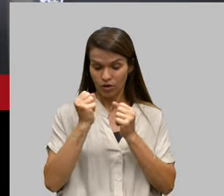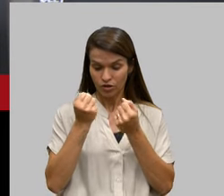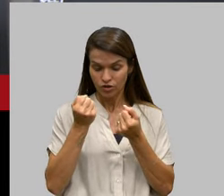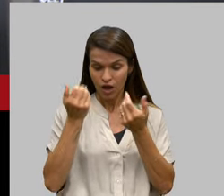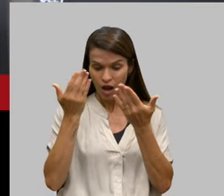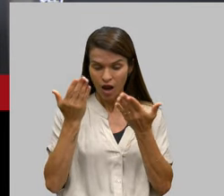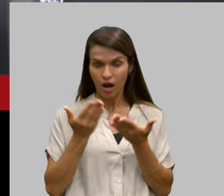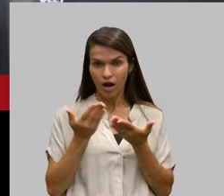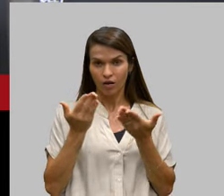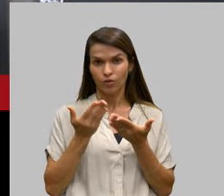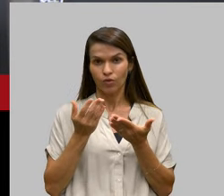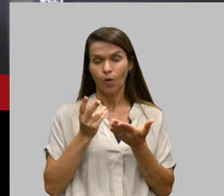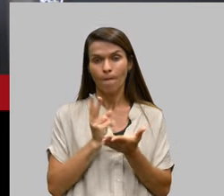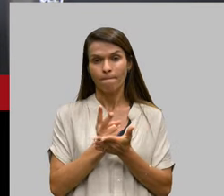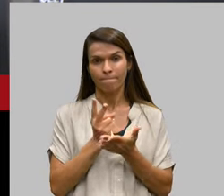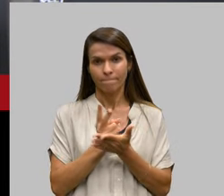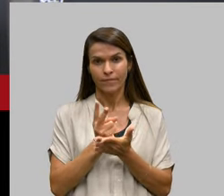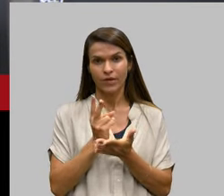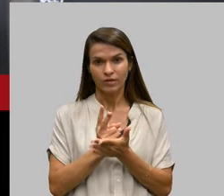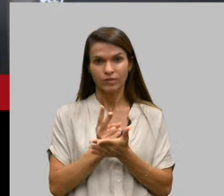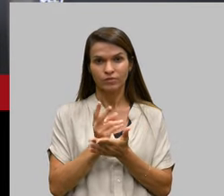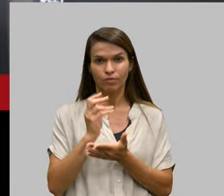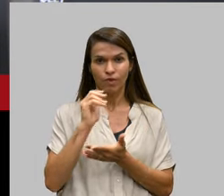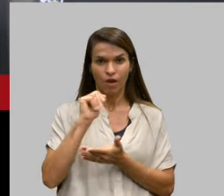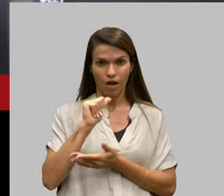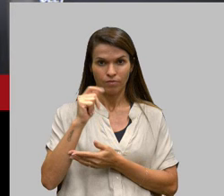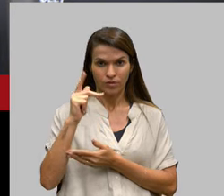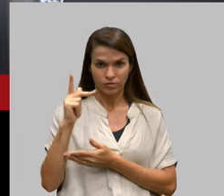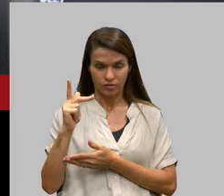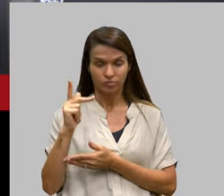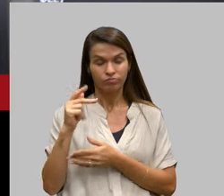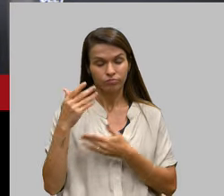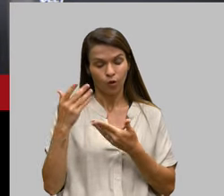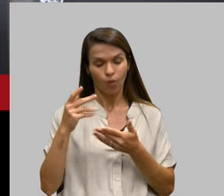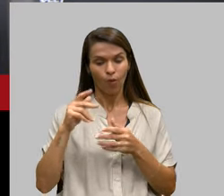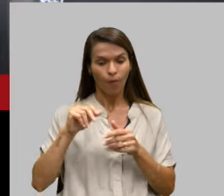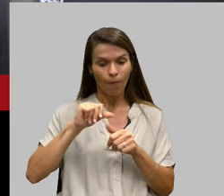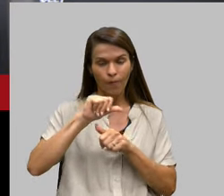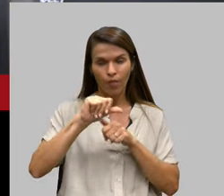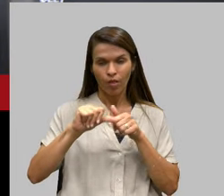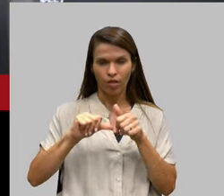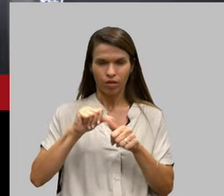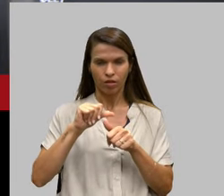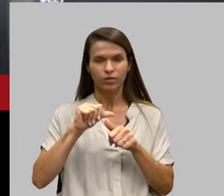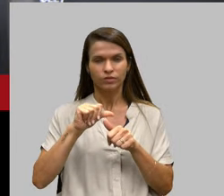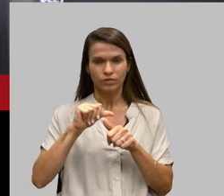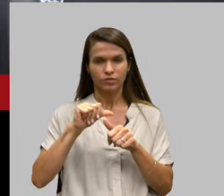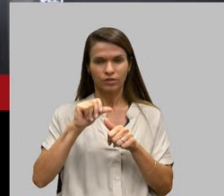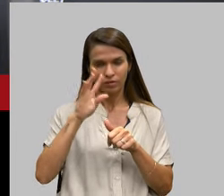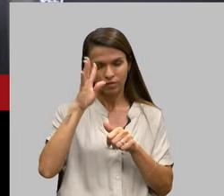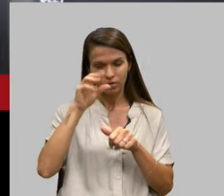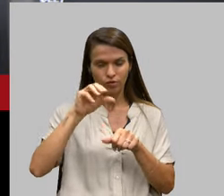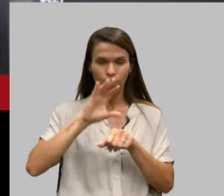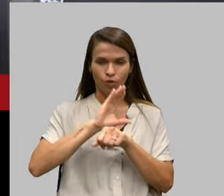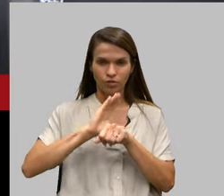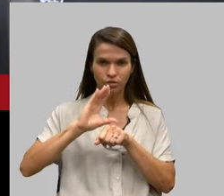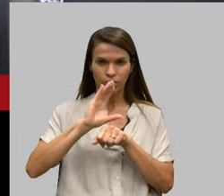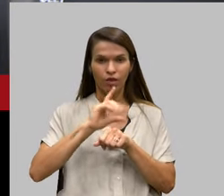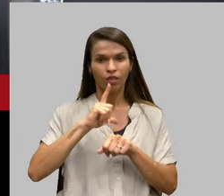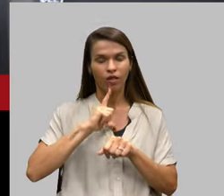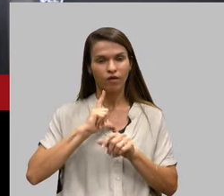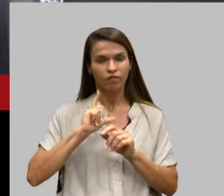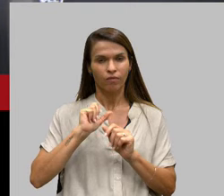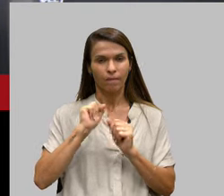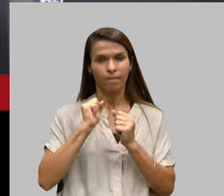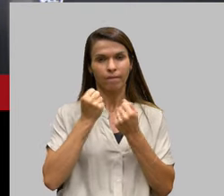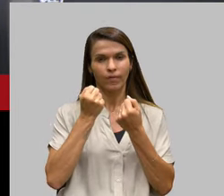o mesmo benefício então quando houve a mudança constitucional naquele momento houve uma garantia do